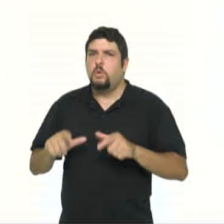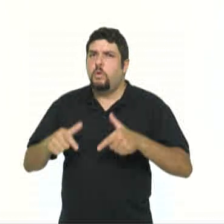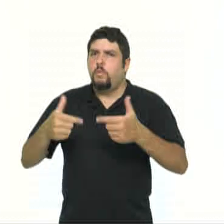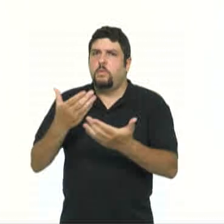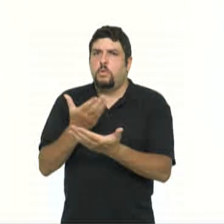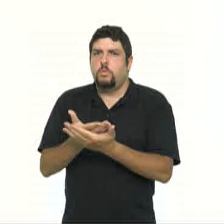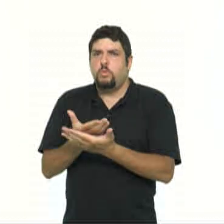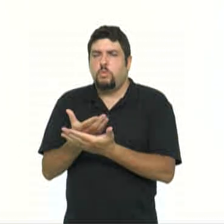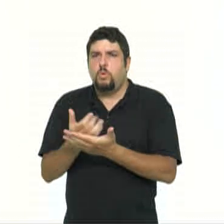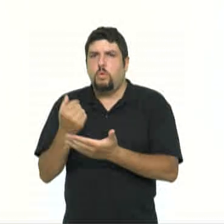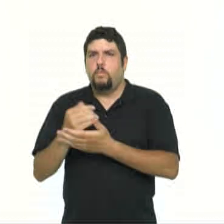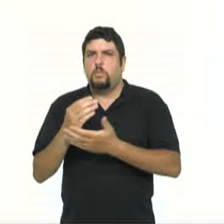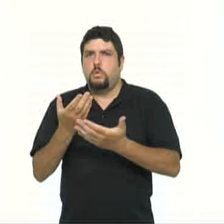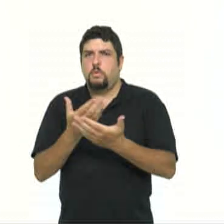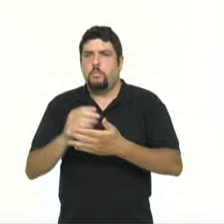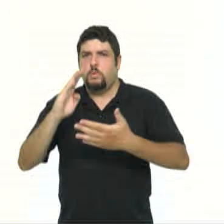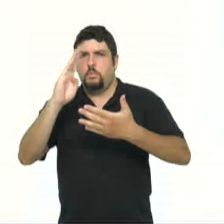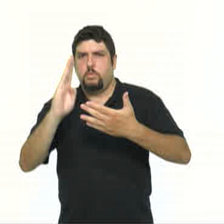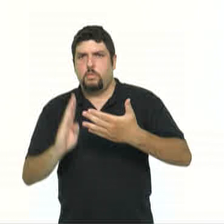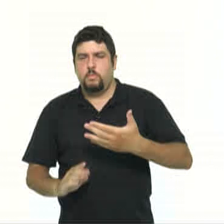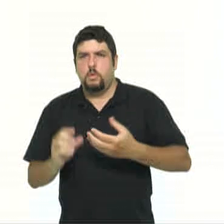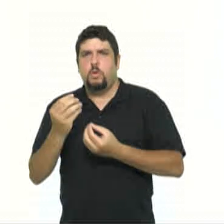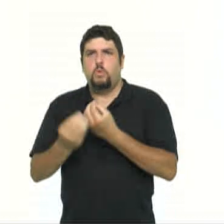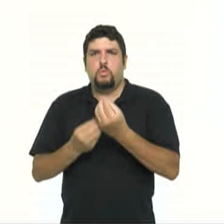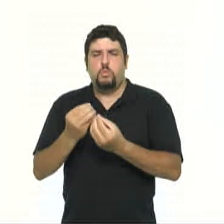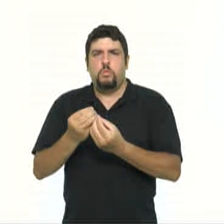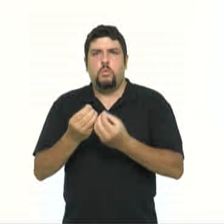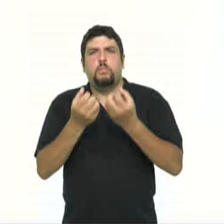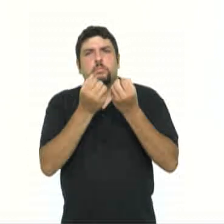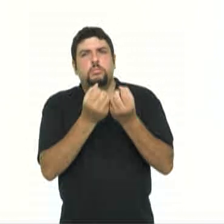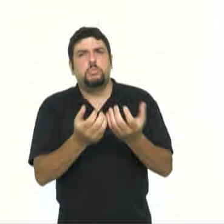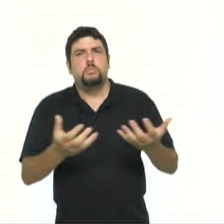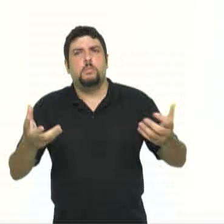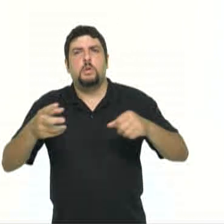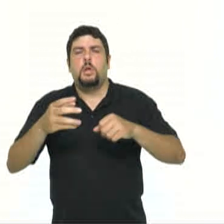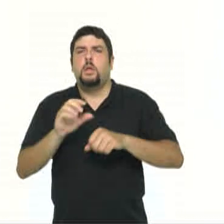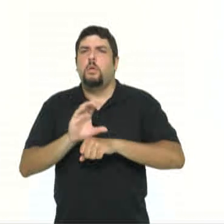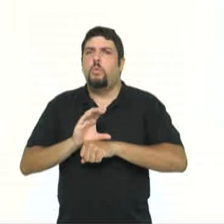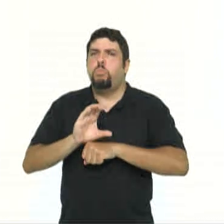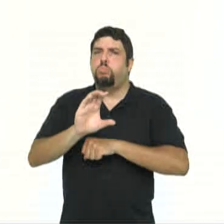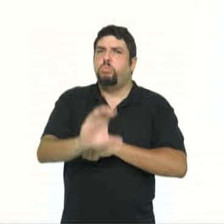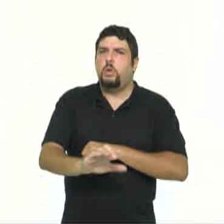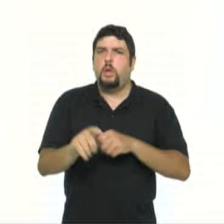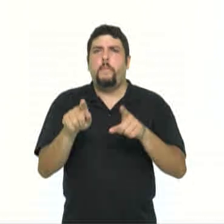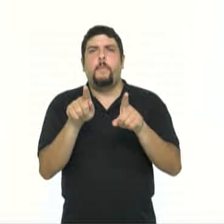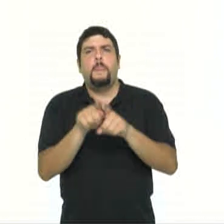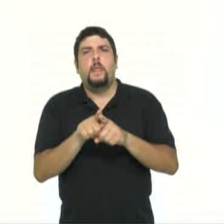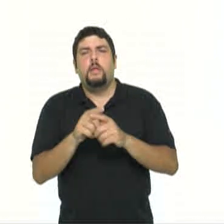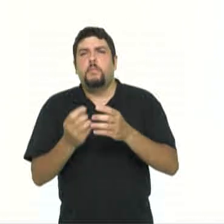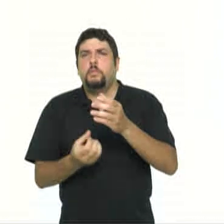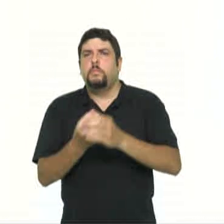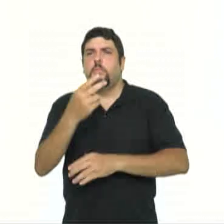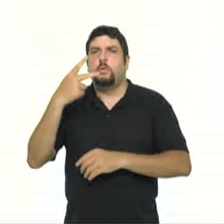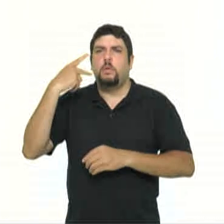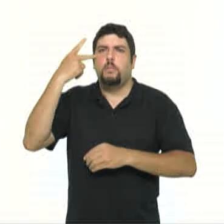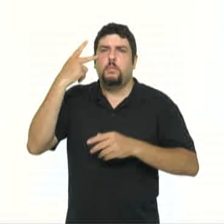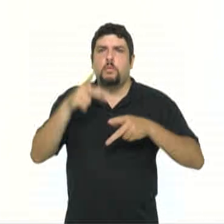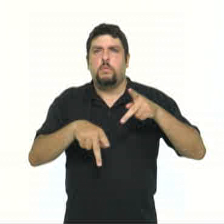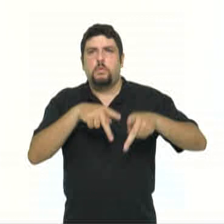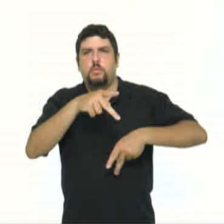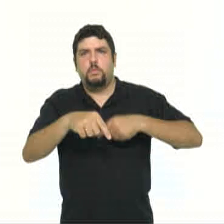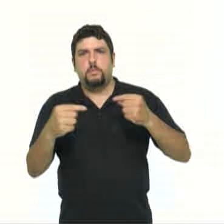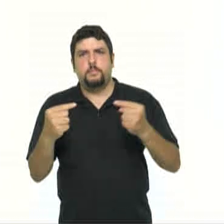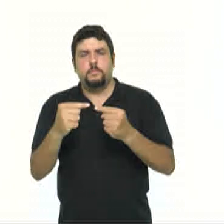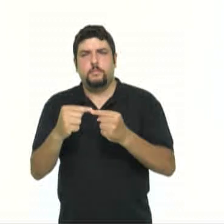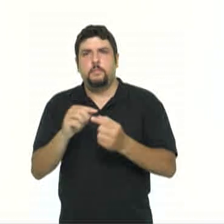de sinais por meio da disponibilização de verbas e da criação de políticas públicas